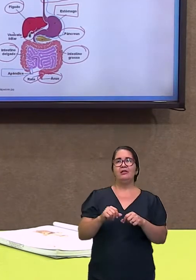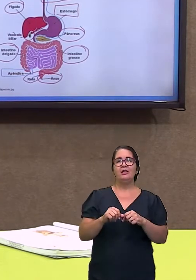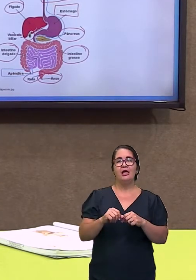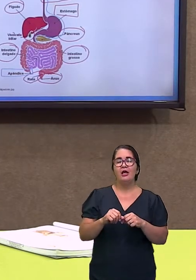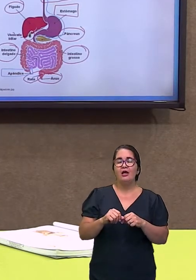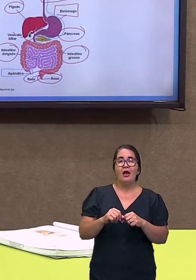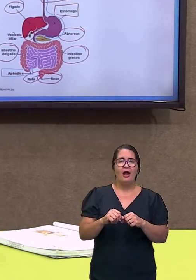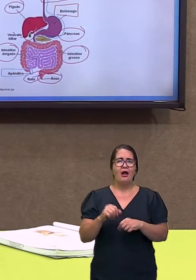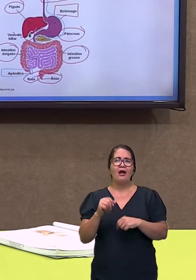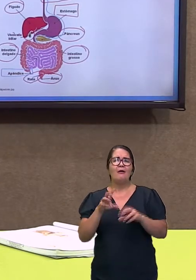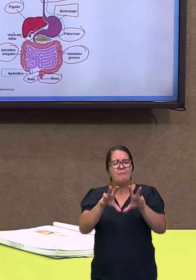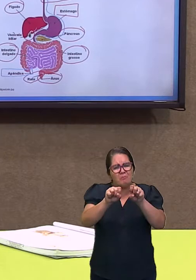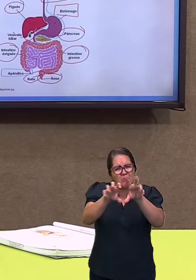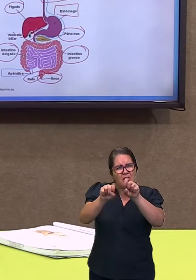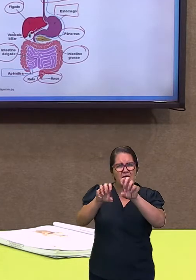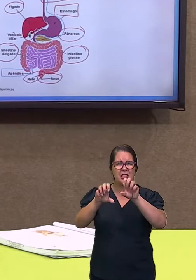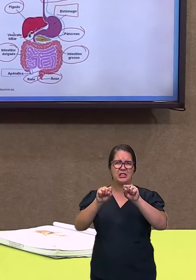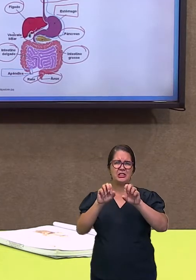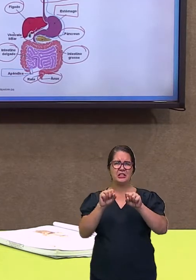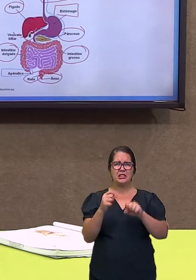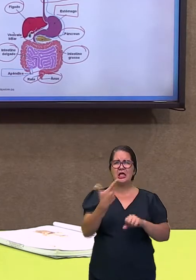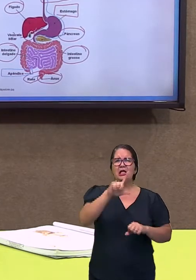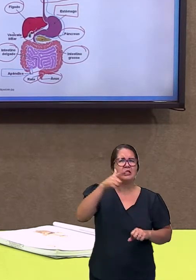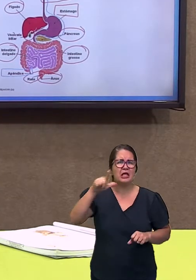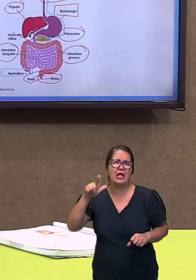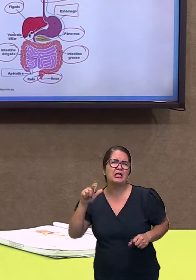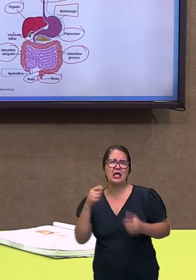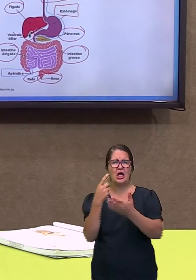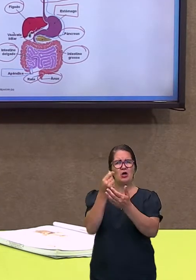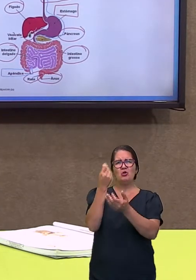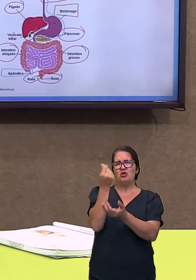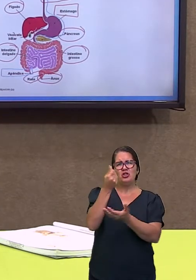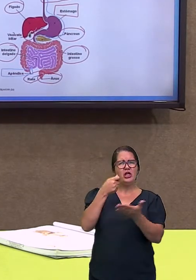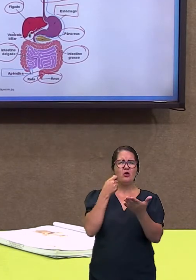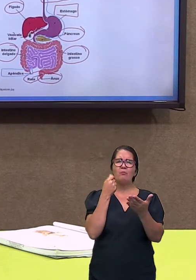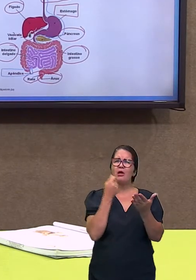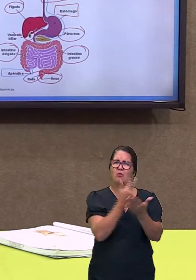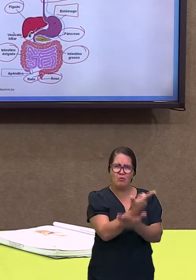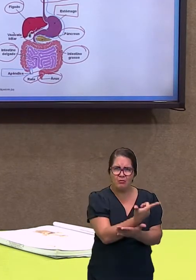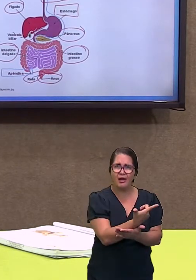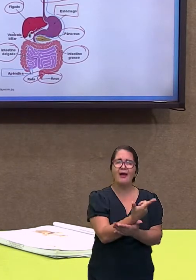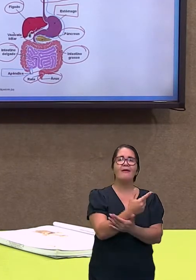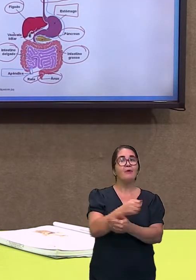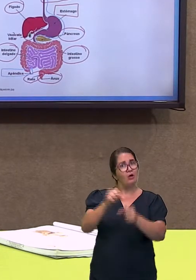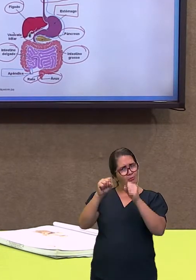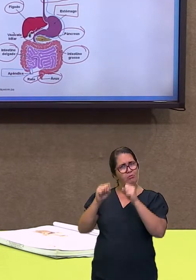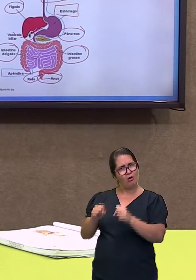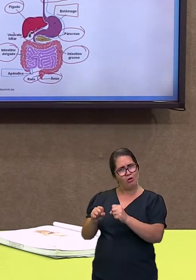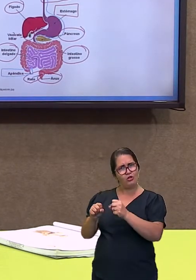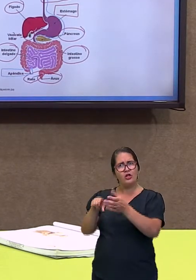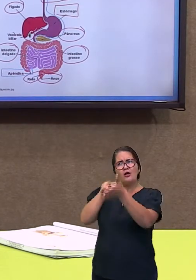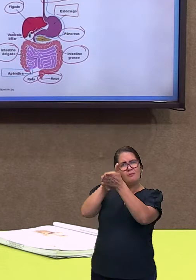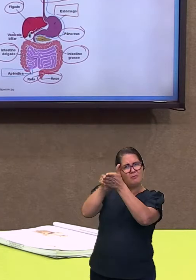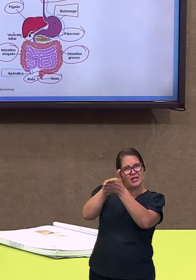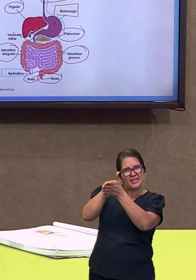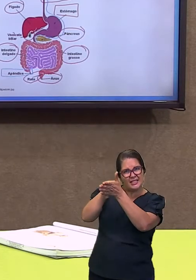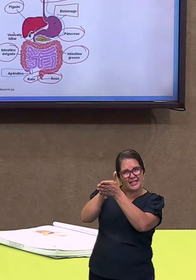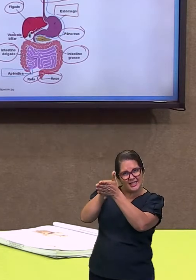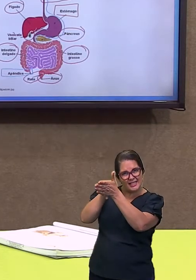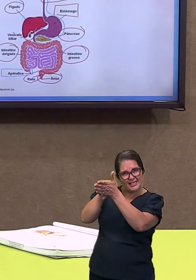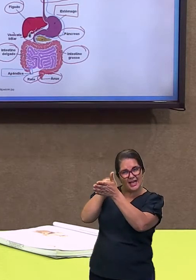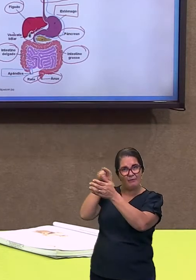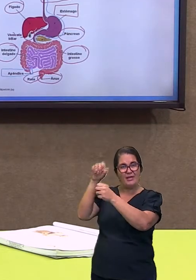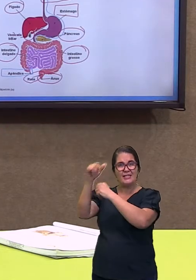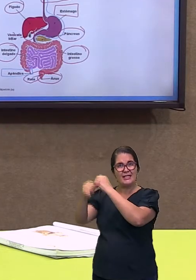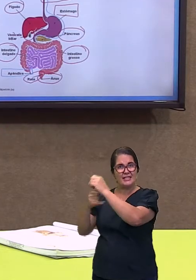a massinha caseira, usando trigo e cola. Então, a gente consegue fazer a massinha.